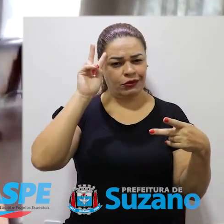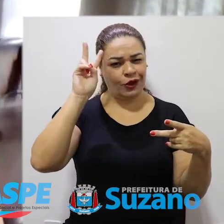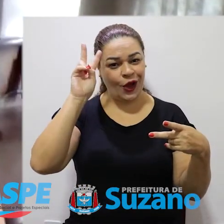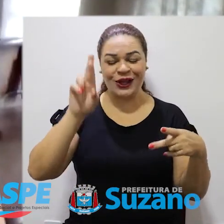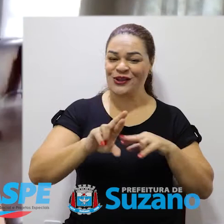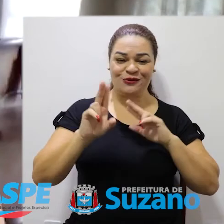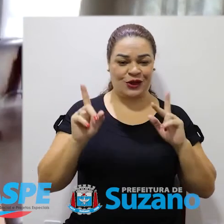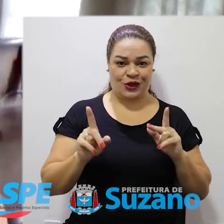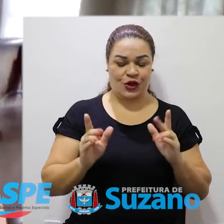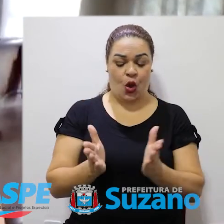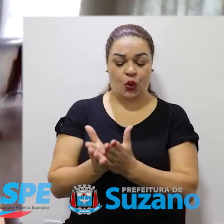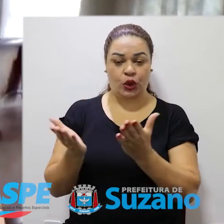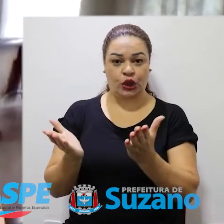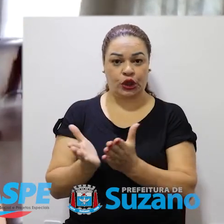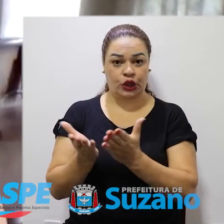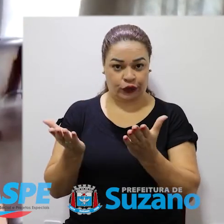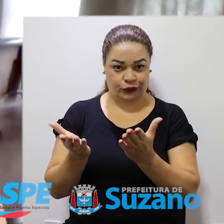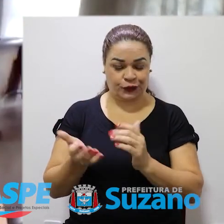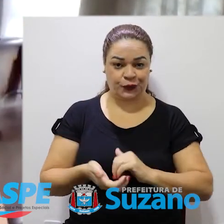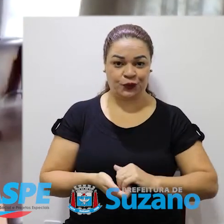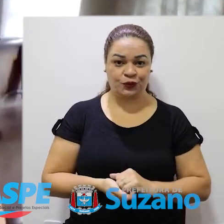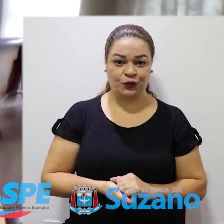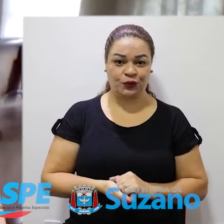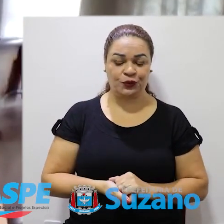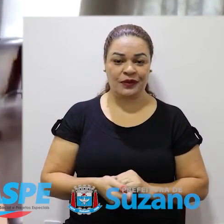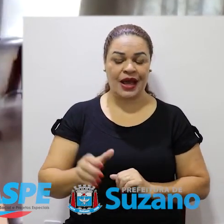livro do Oliver Sacks.